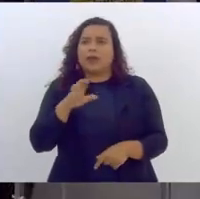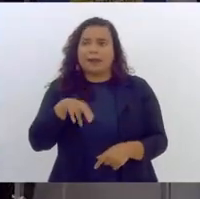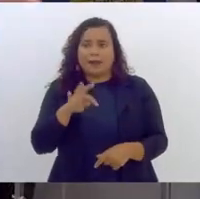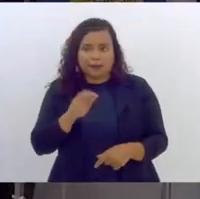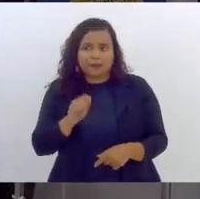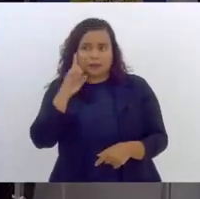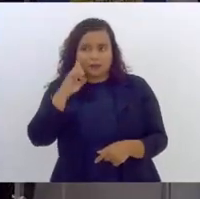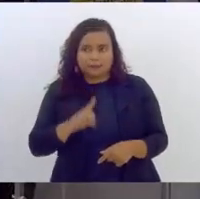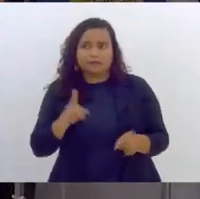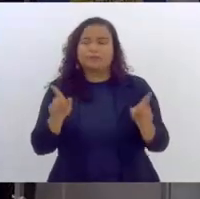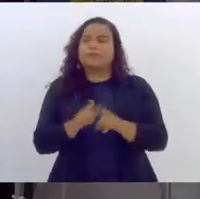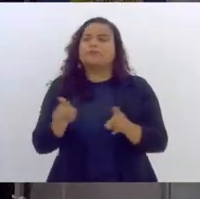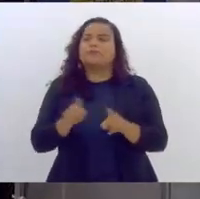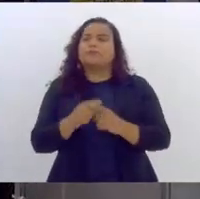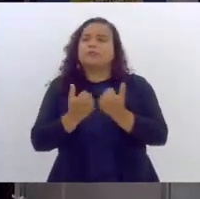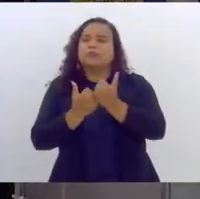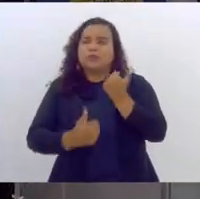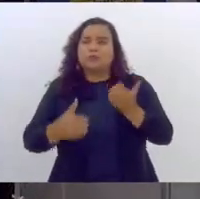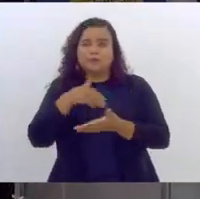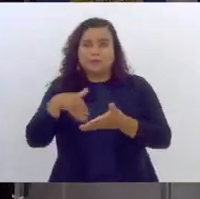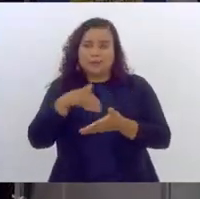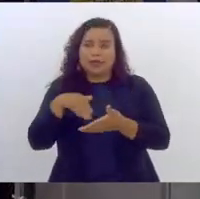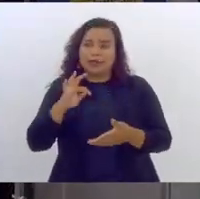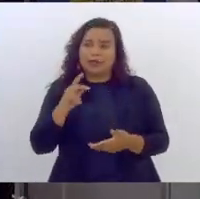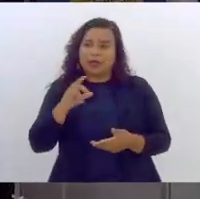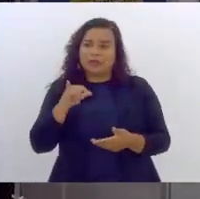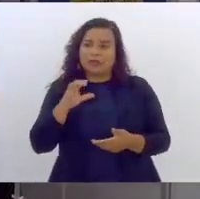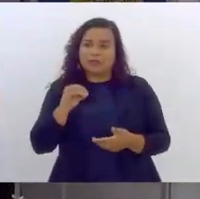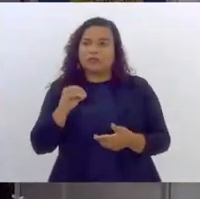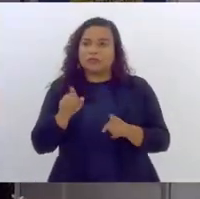e ao nosso secretário Tarcísio